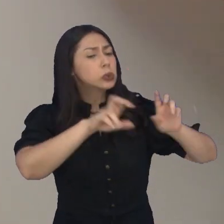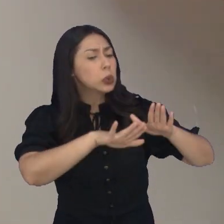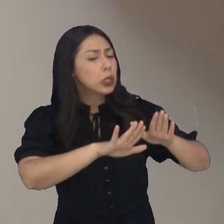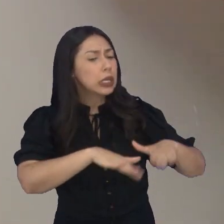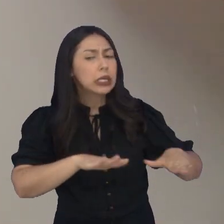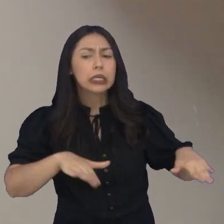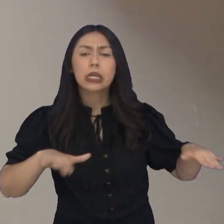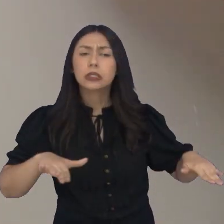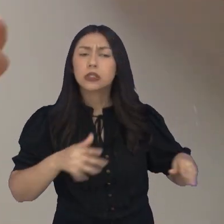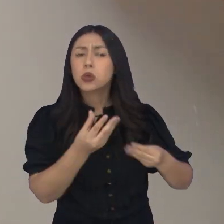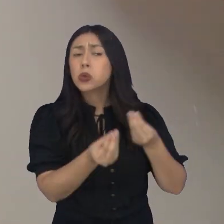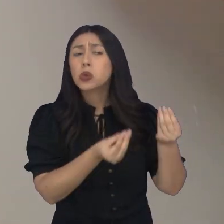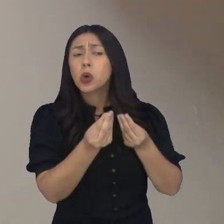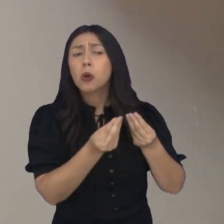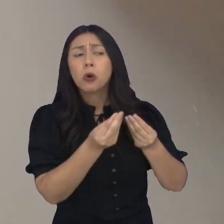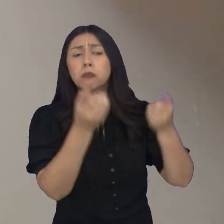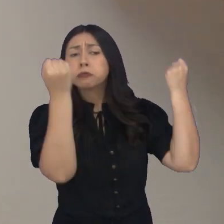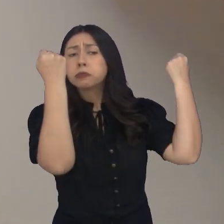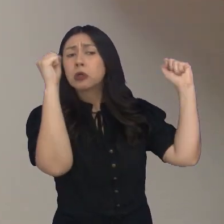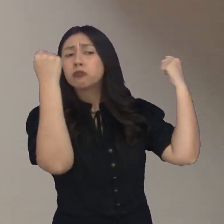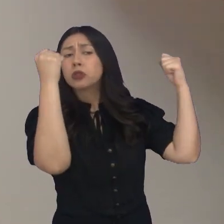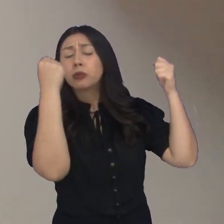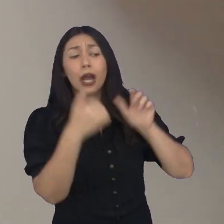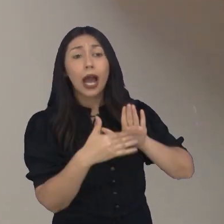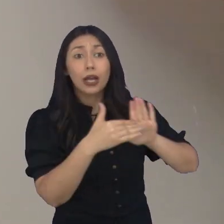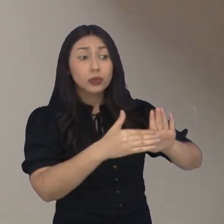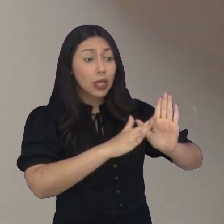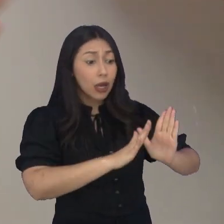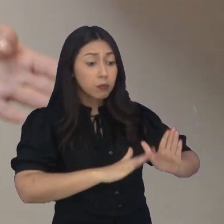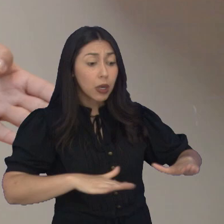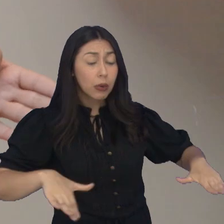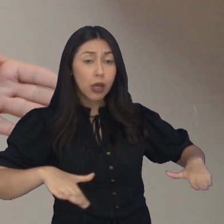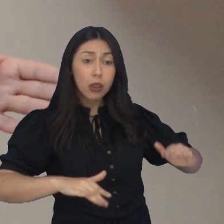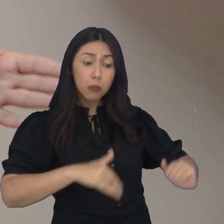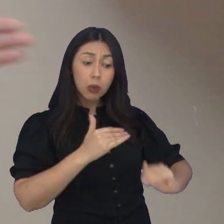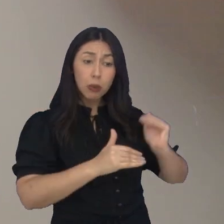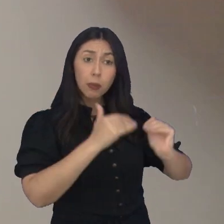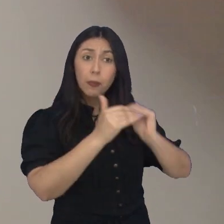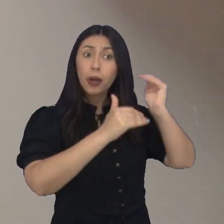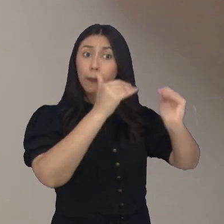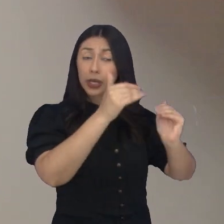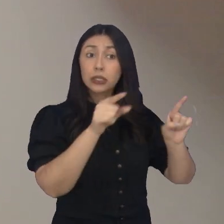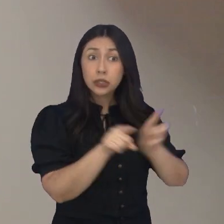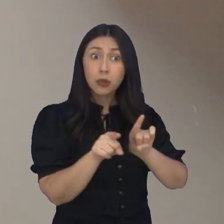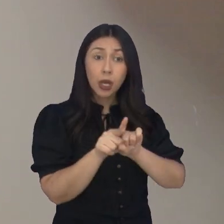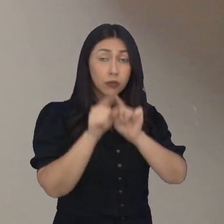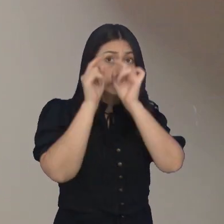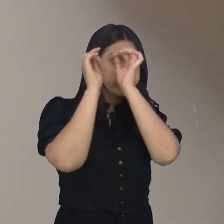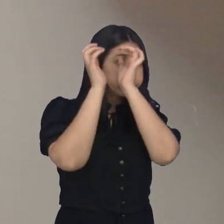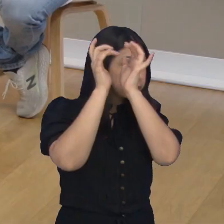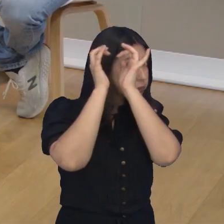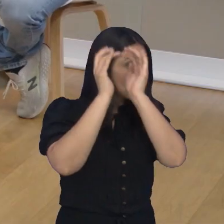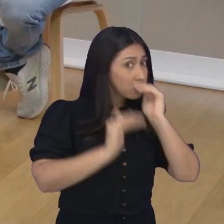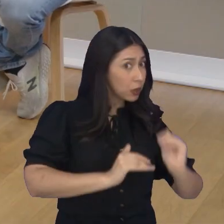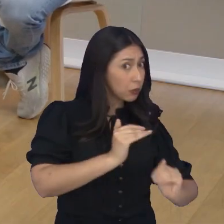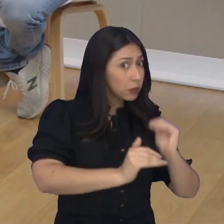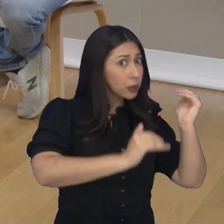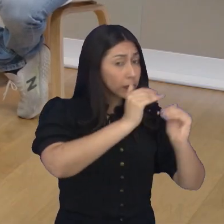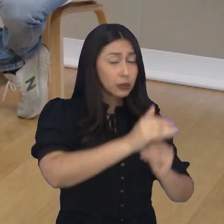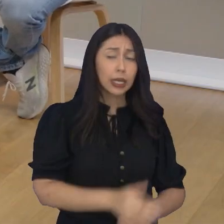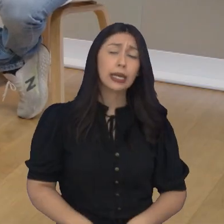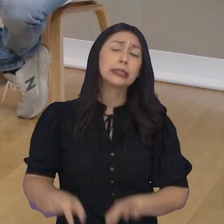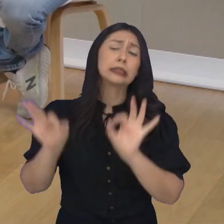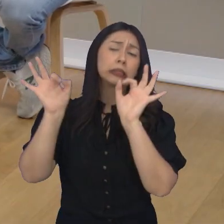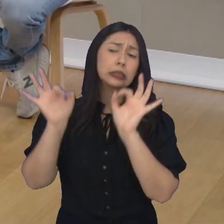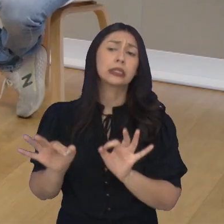a Legal. prática de atividade física pode ajudar no desenvolvimento das crianças? Ajuda no desenvolvimento cognitivo, inclusive, né? Com certeza, né? Isso